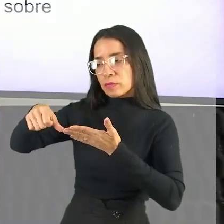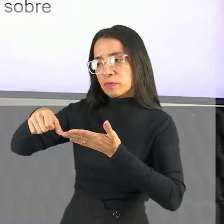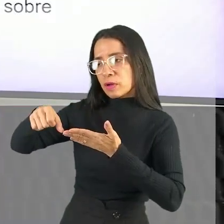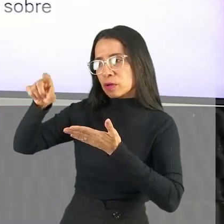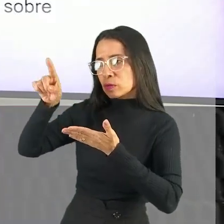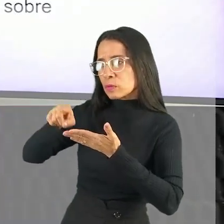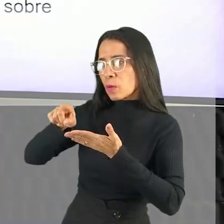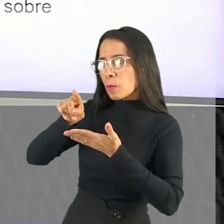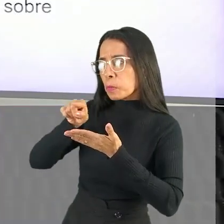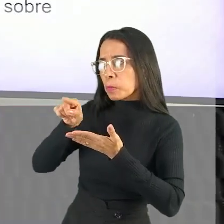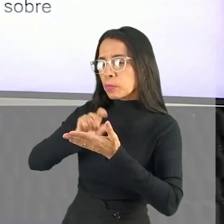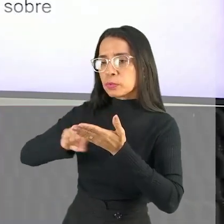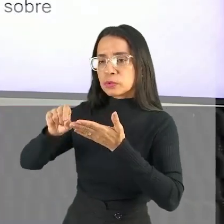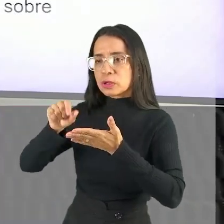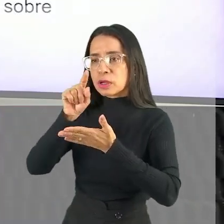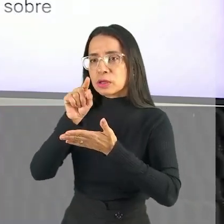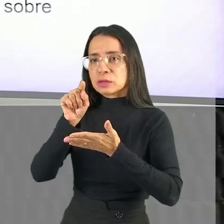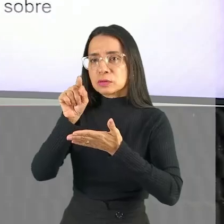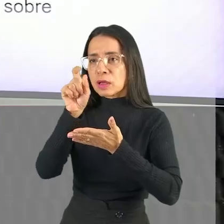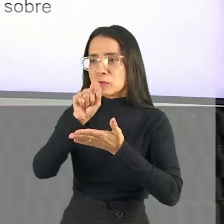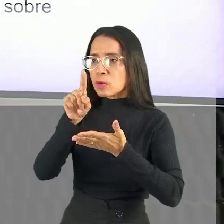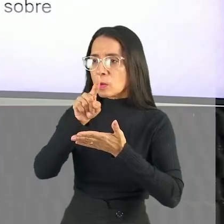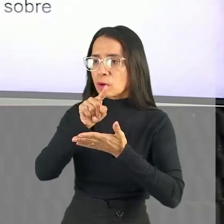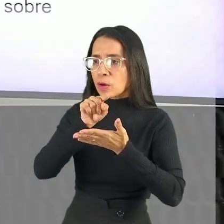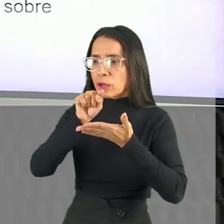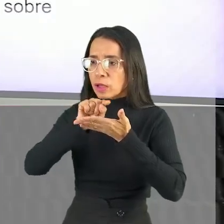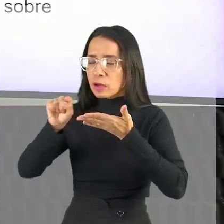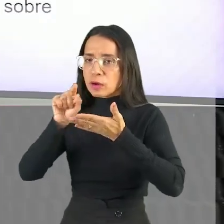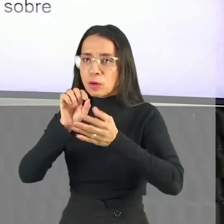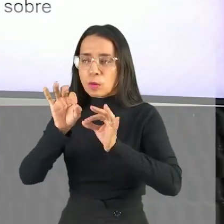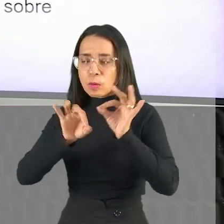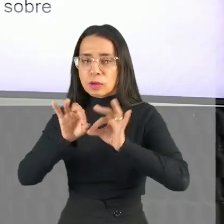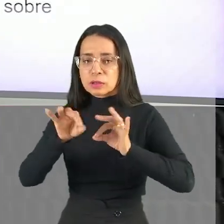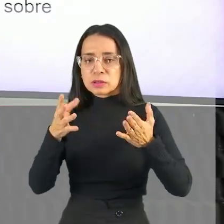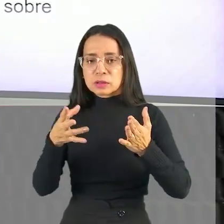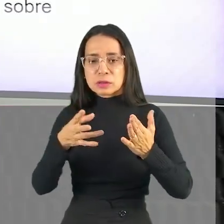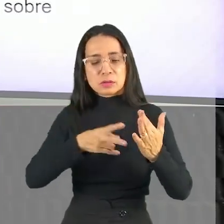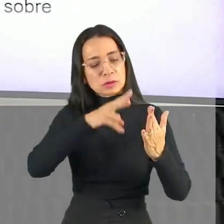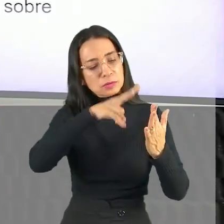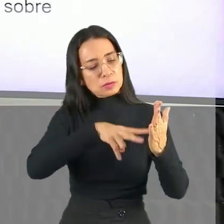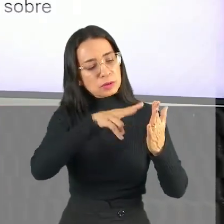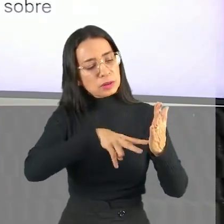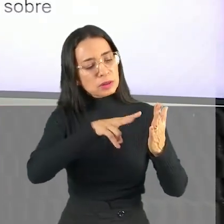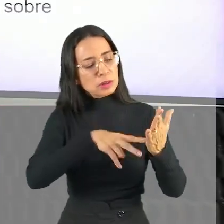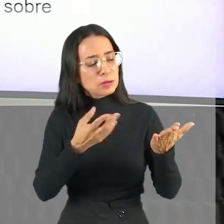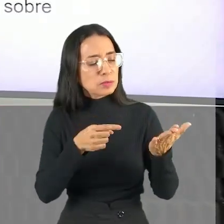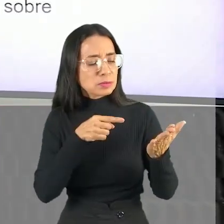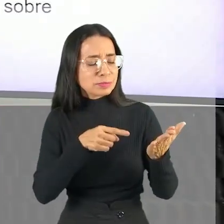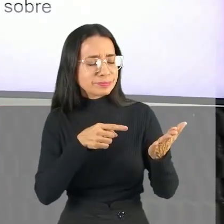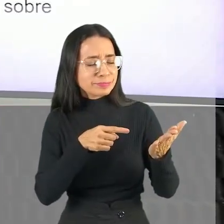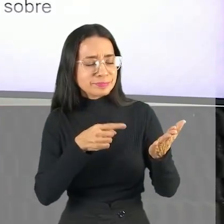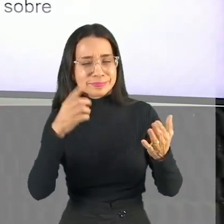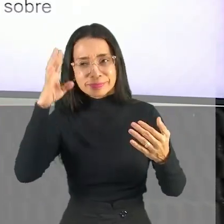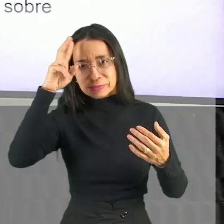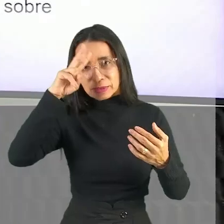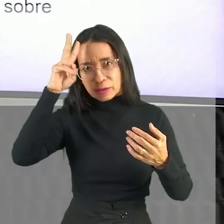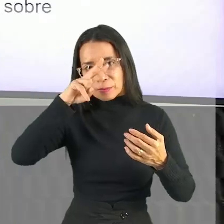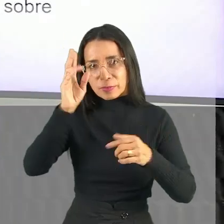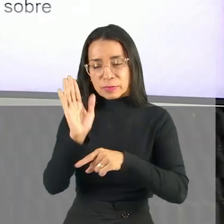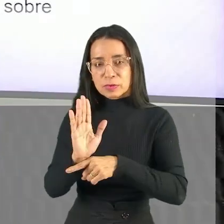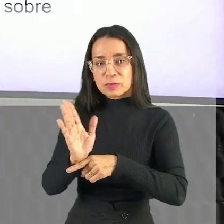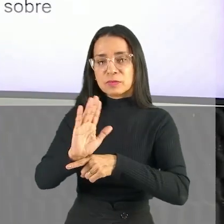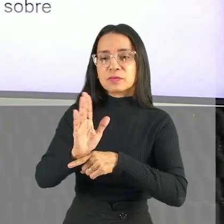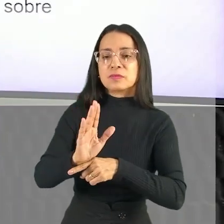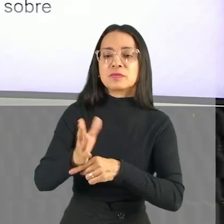se deparando com esses textos, lendo esses textos, com certeza você vai se lembrar de filmes, de séries,